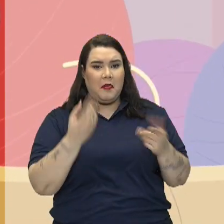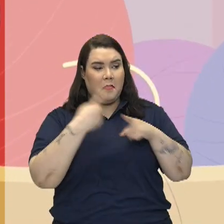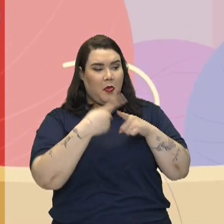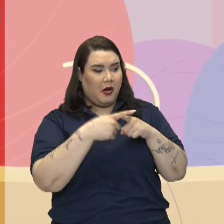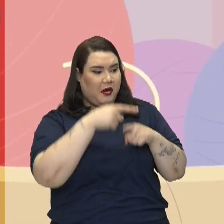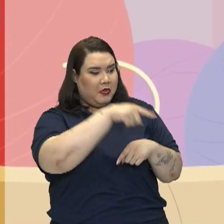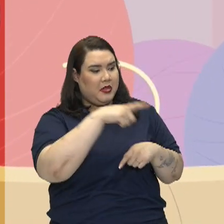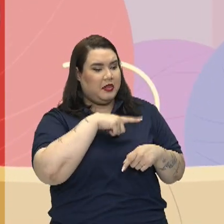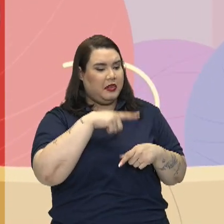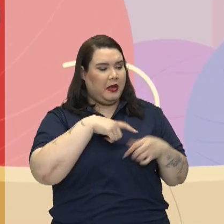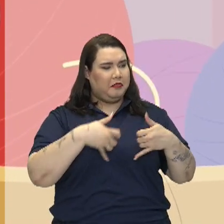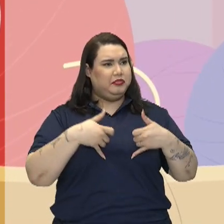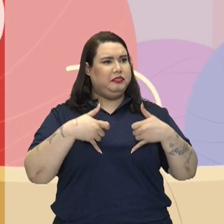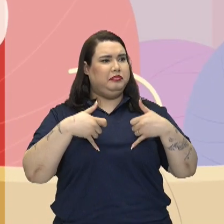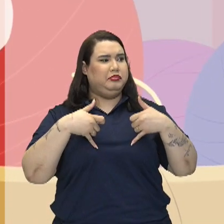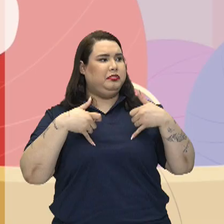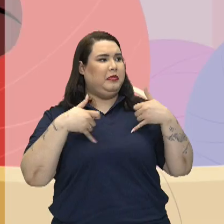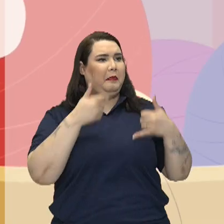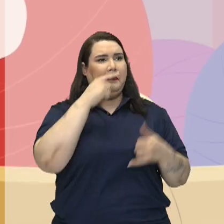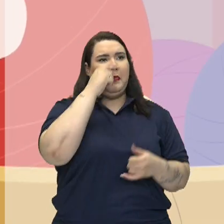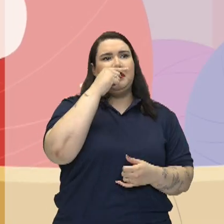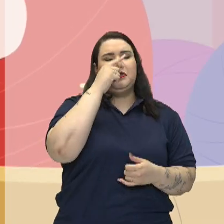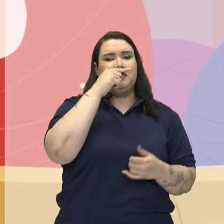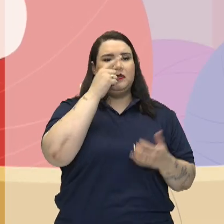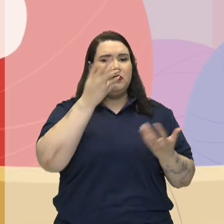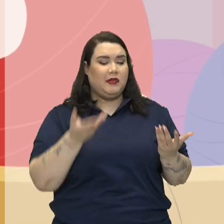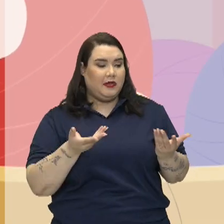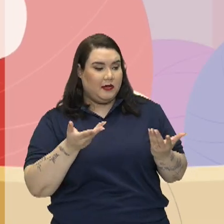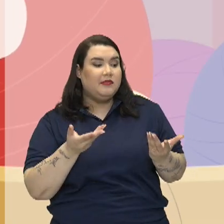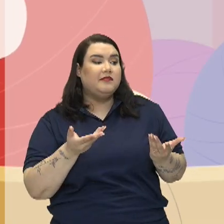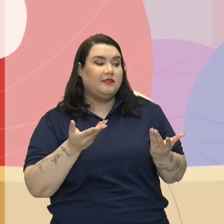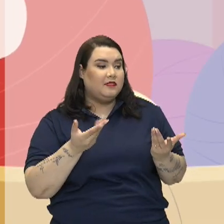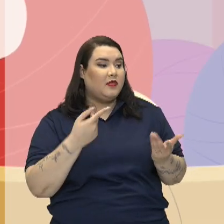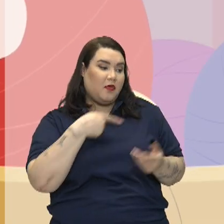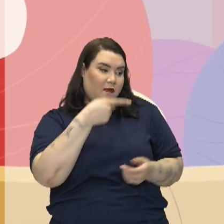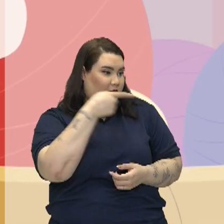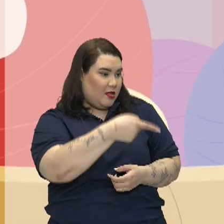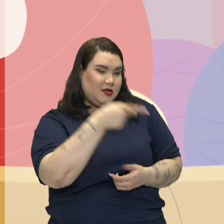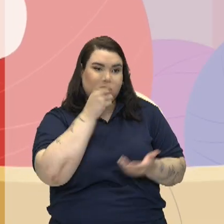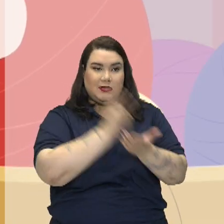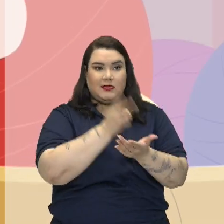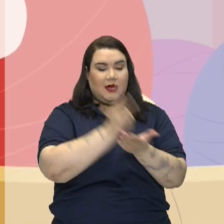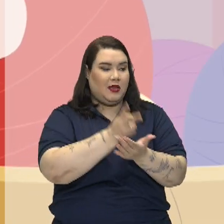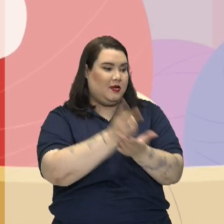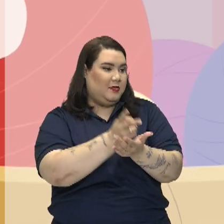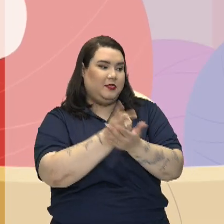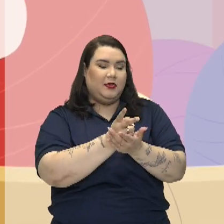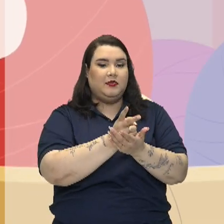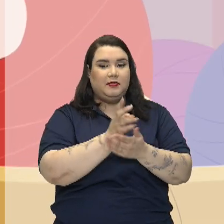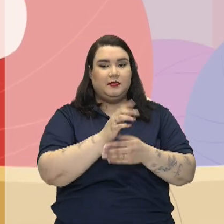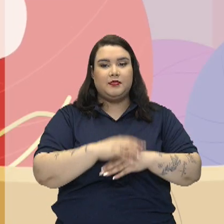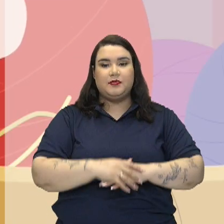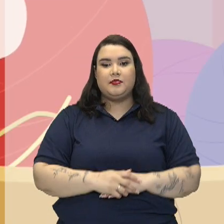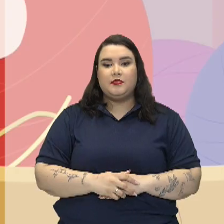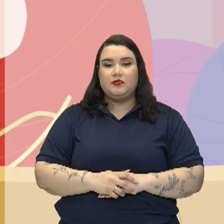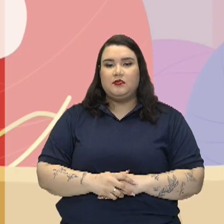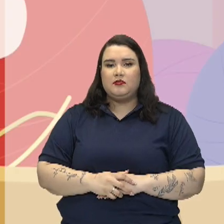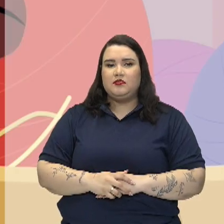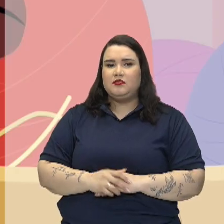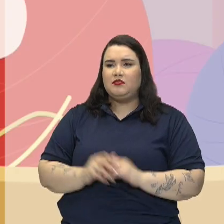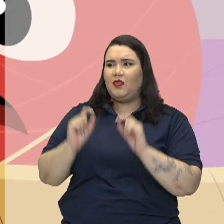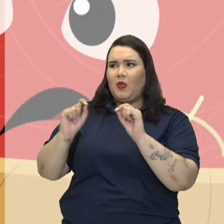com ar insuportável? Repito que sim, e falarei sempre que me der na cabeça. Que